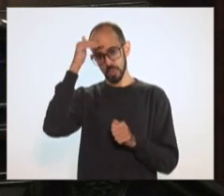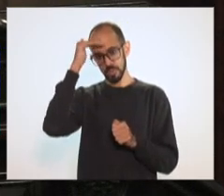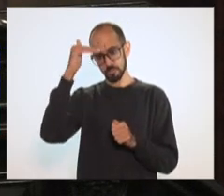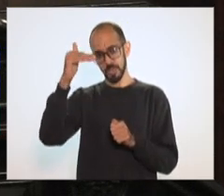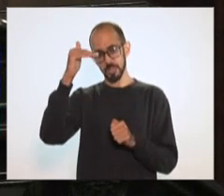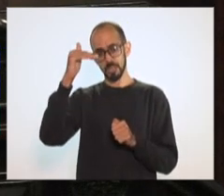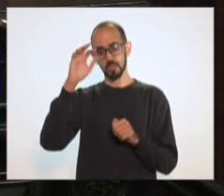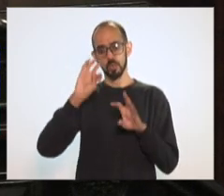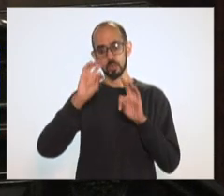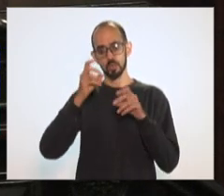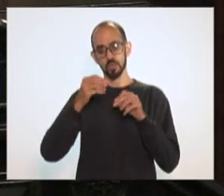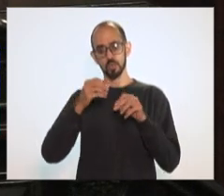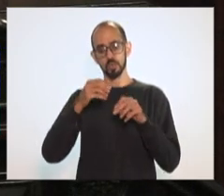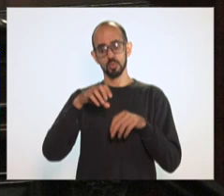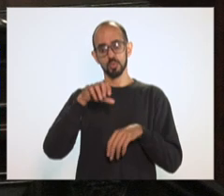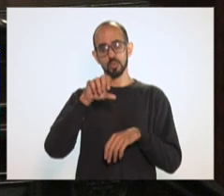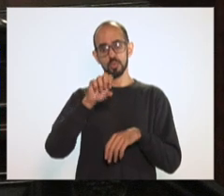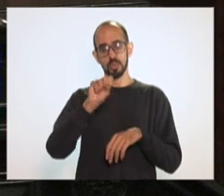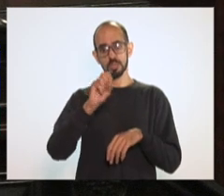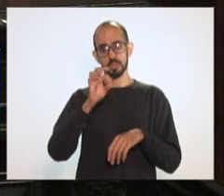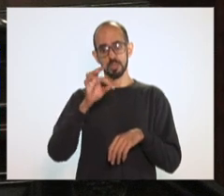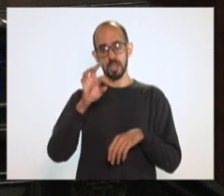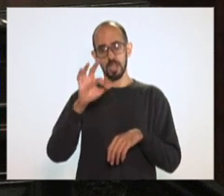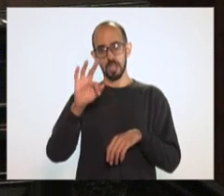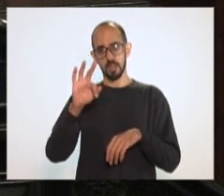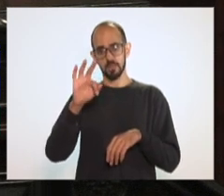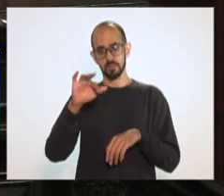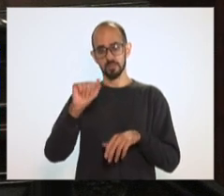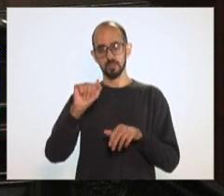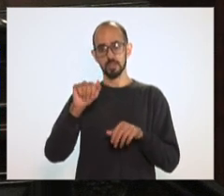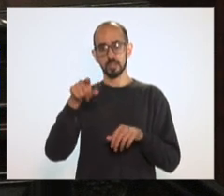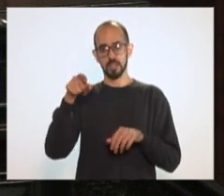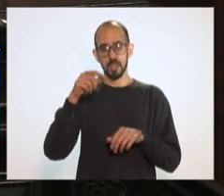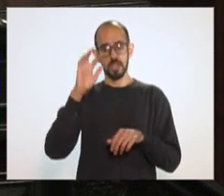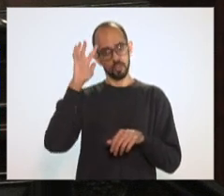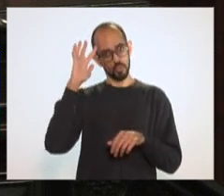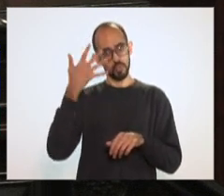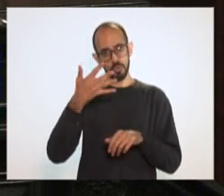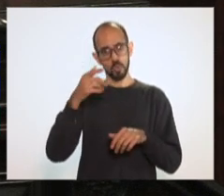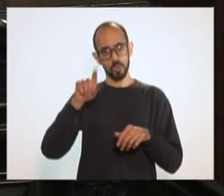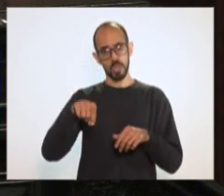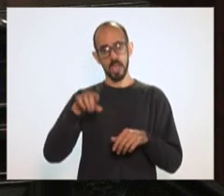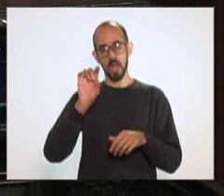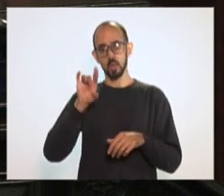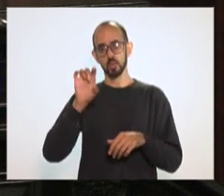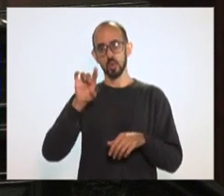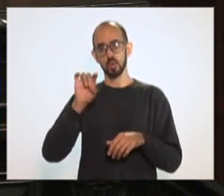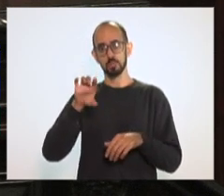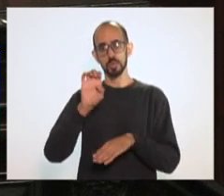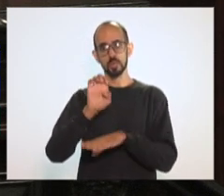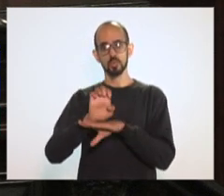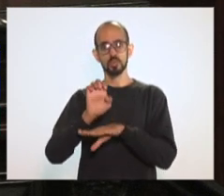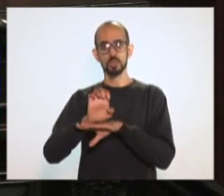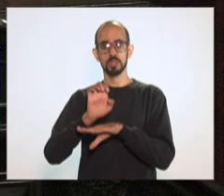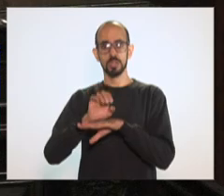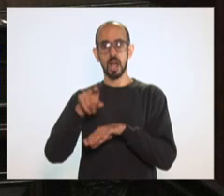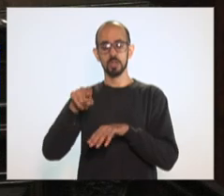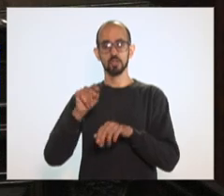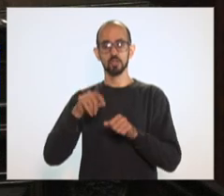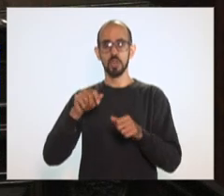foi definido pelo STF da autonomia do ente federativo, seja municipal, estadual ou federal, no sentido de juntos